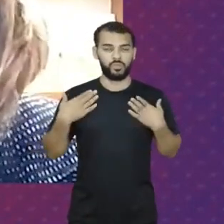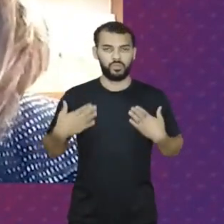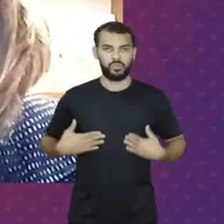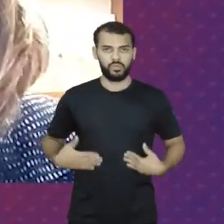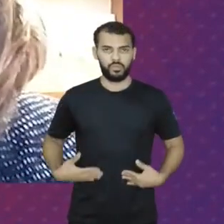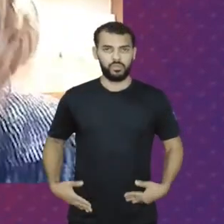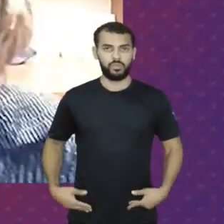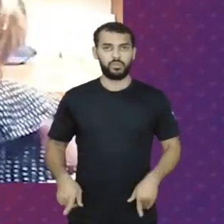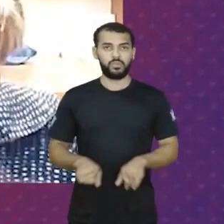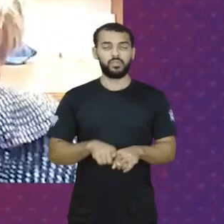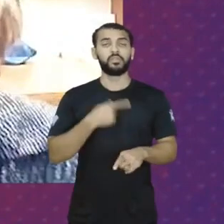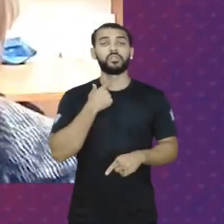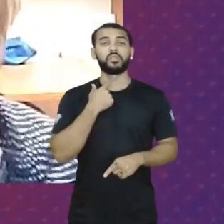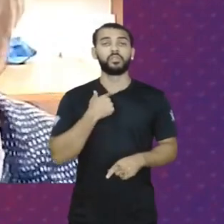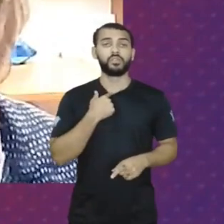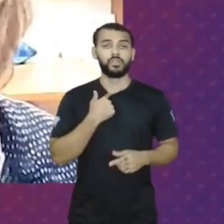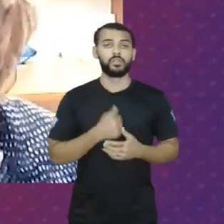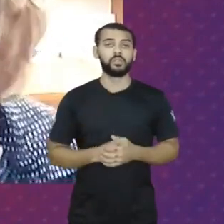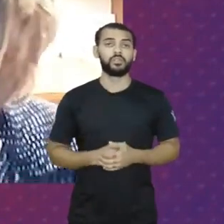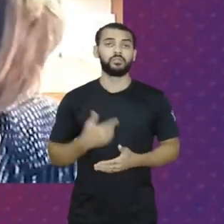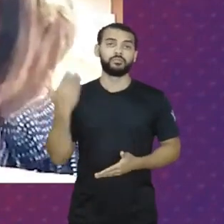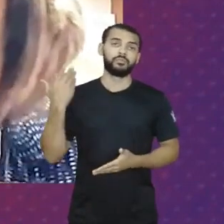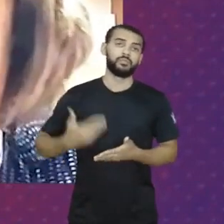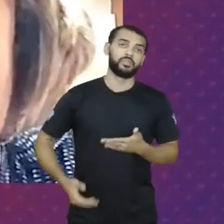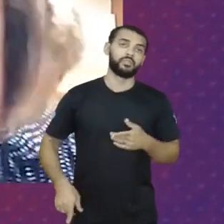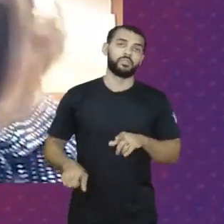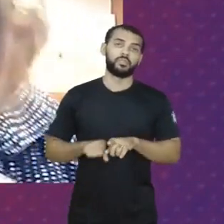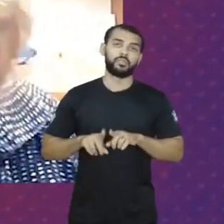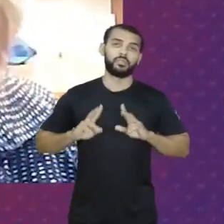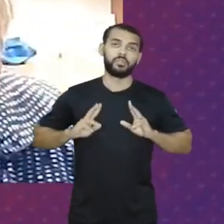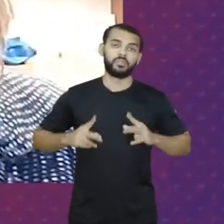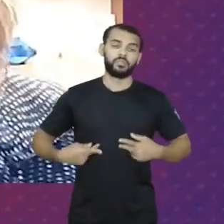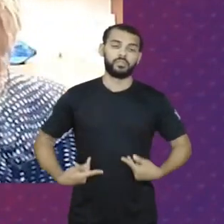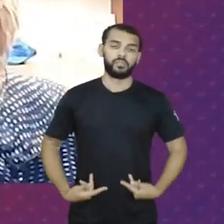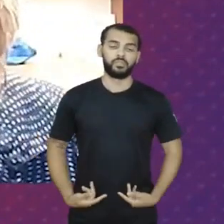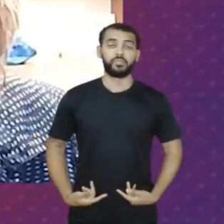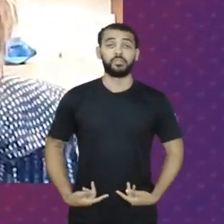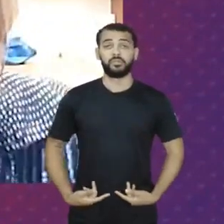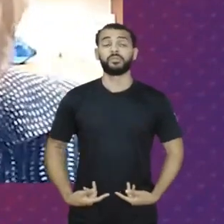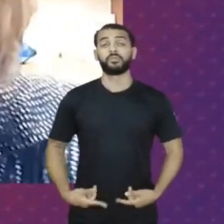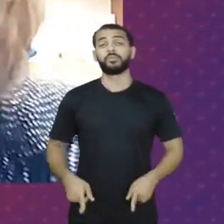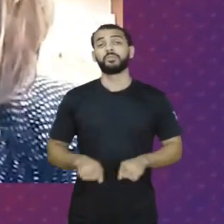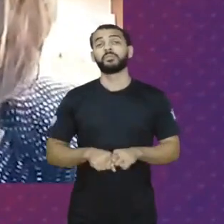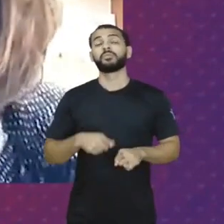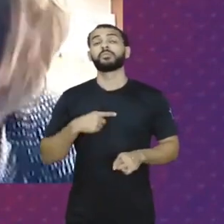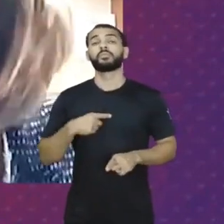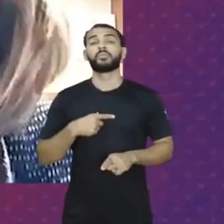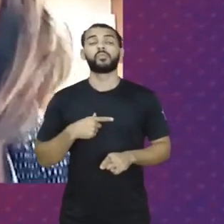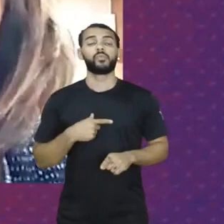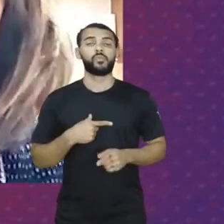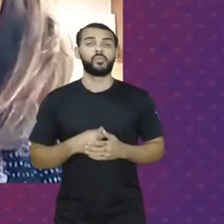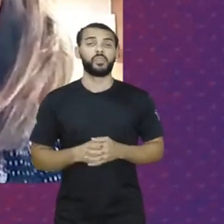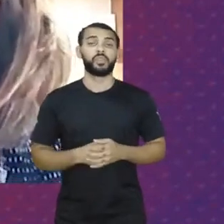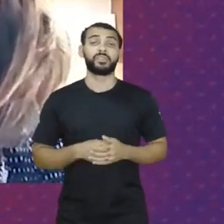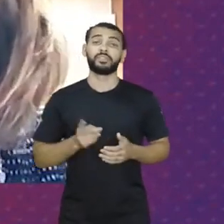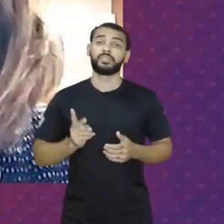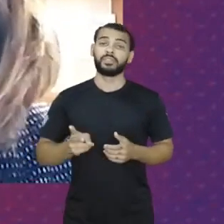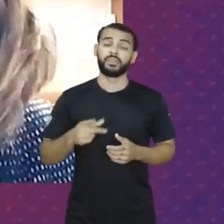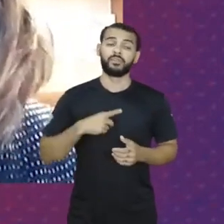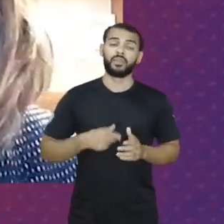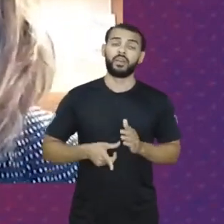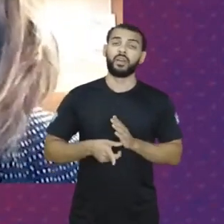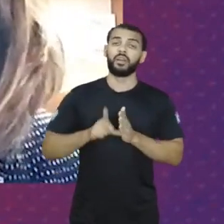seu querer, ela perde um quê de humanidade. Há uma desumanização simbólica que sempre antecede